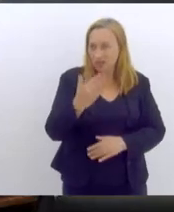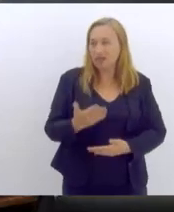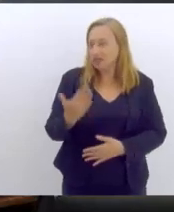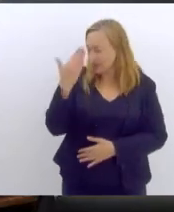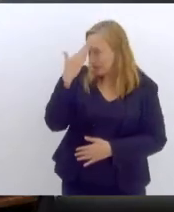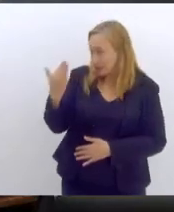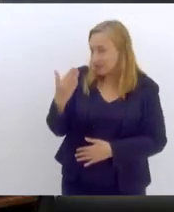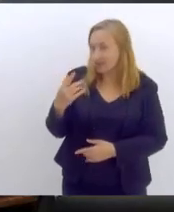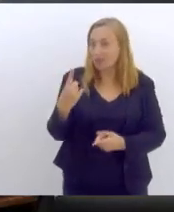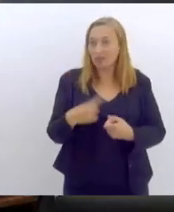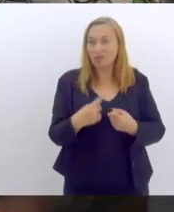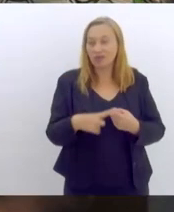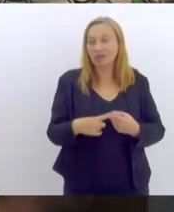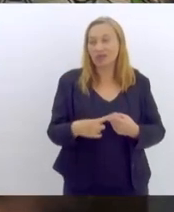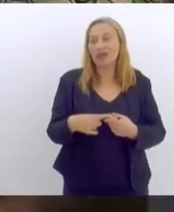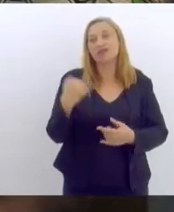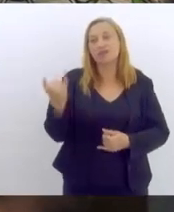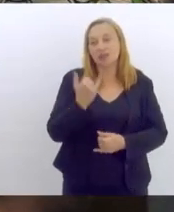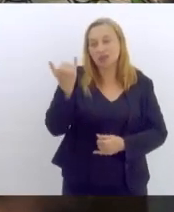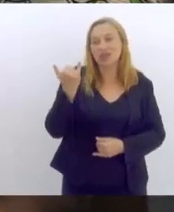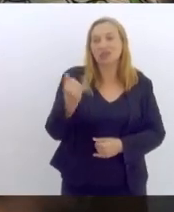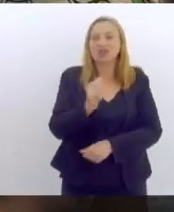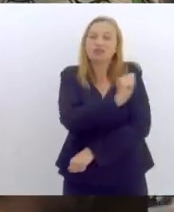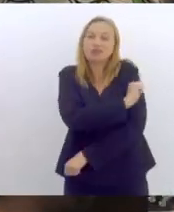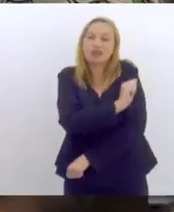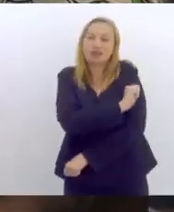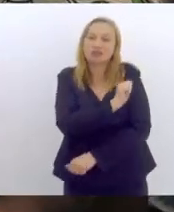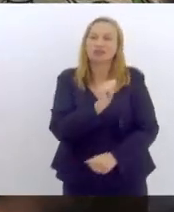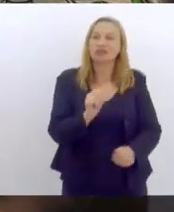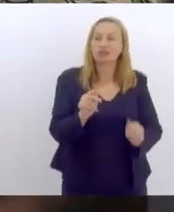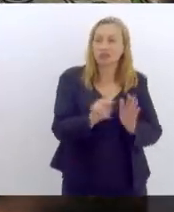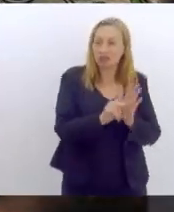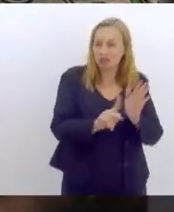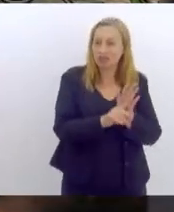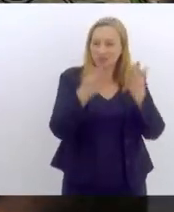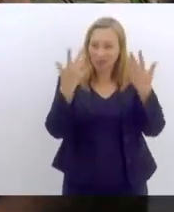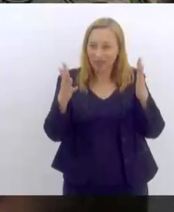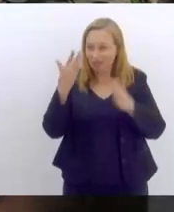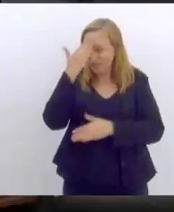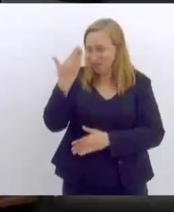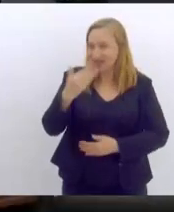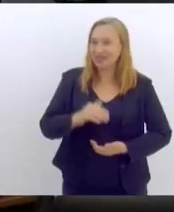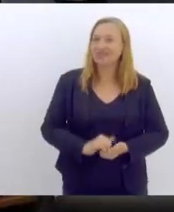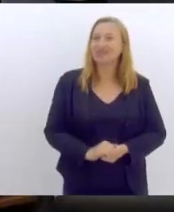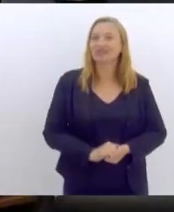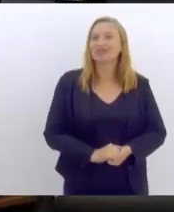agradecer, porque é de extrema importância realmente para os alunos esse projeto. Parabéns, viu? Obrigada.